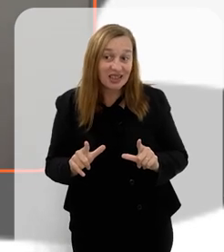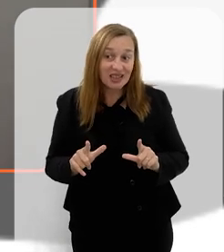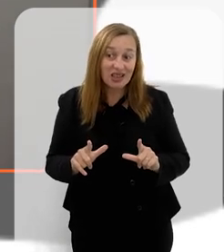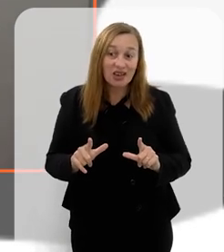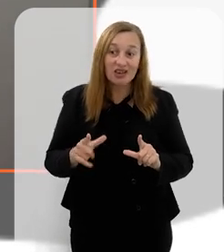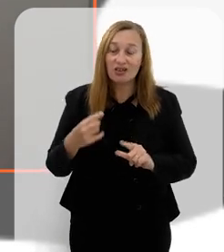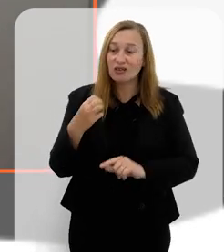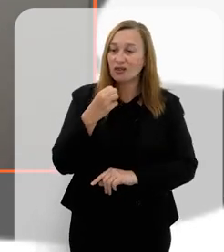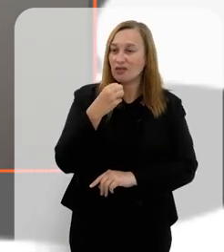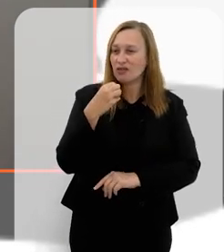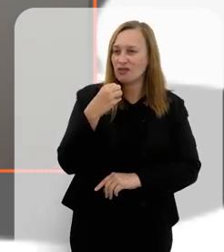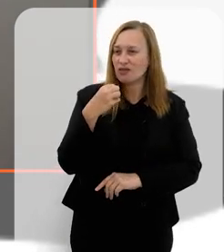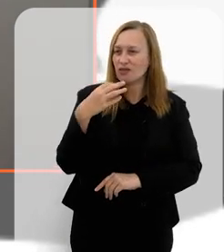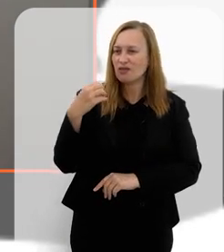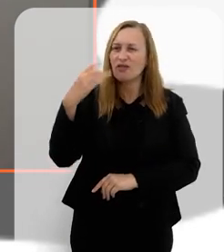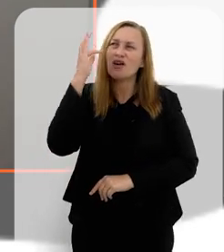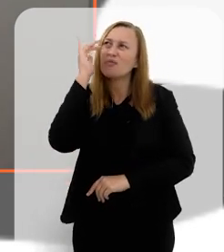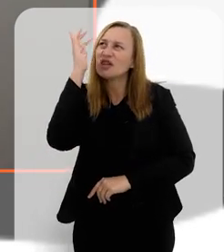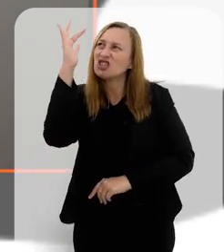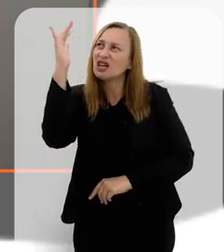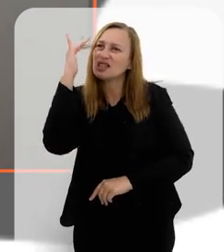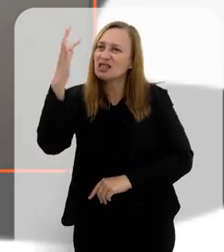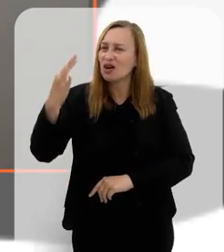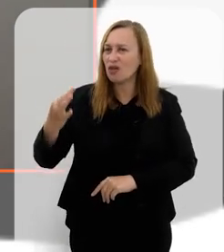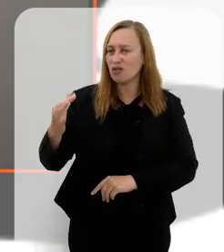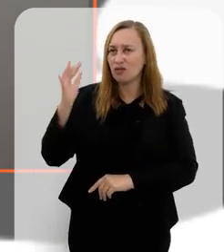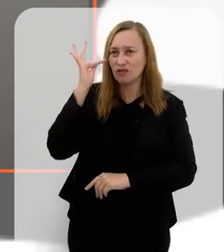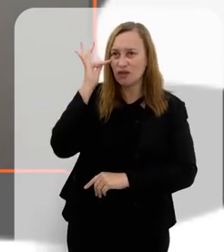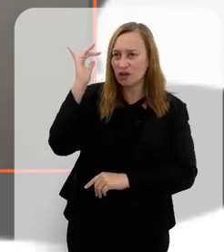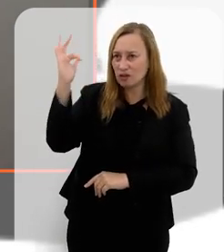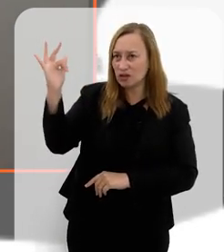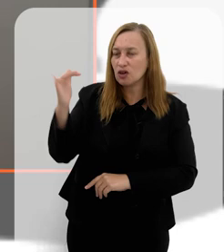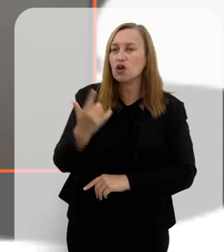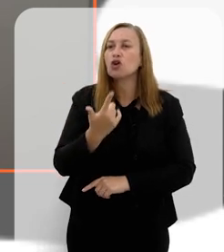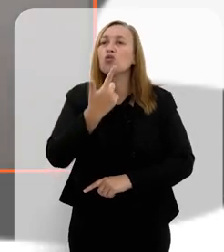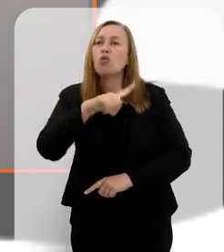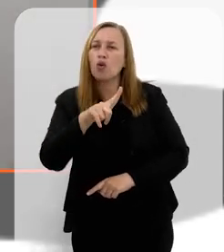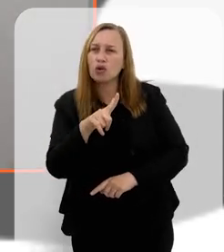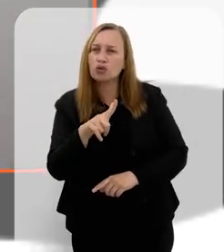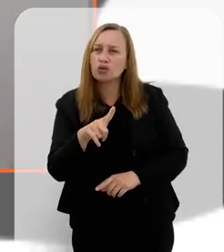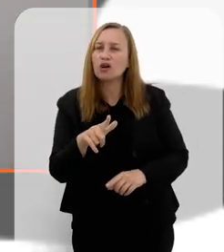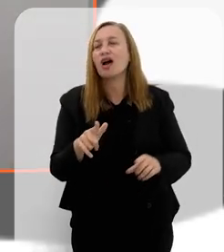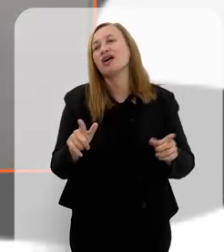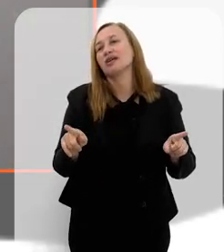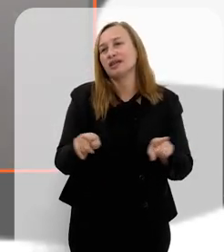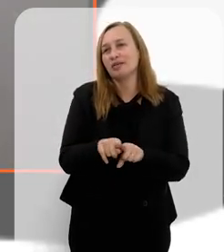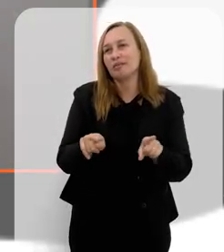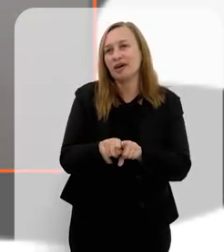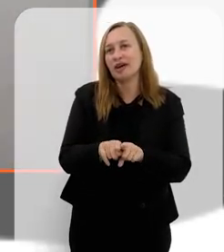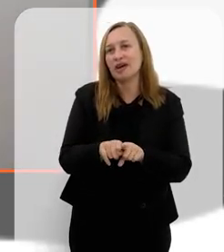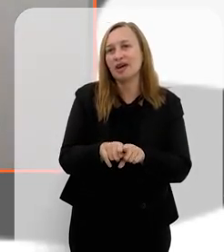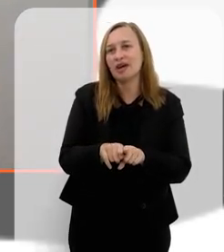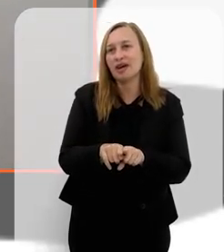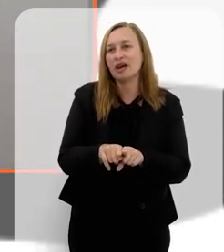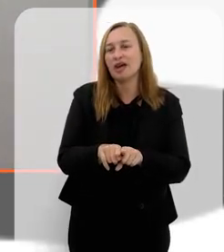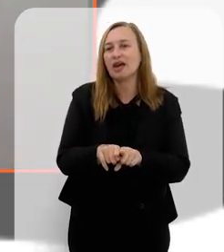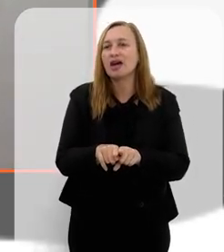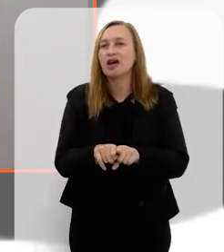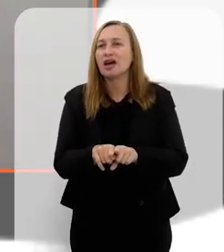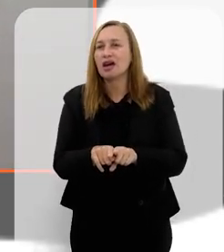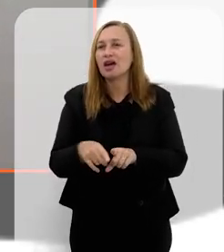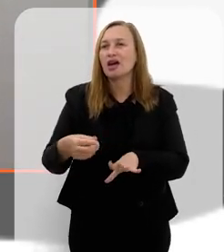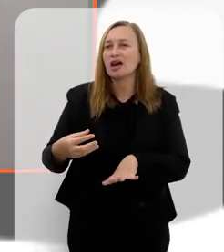uma viagem filosófica, tô vendo, do Frédéric Lenoir. E o outro, mostra a capa mais pertinho pra gente também.